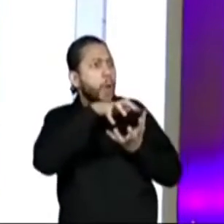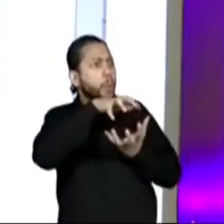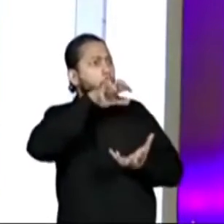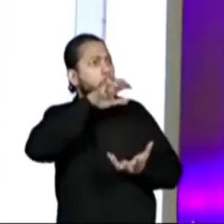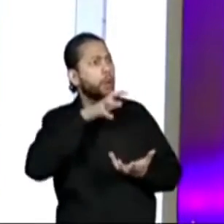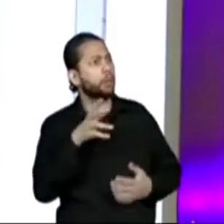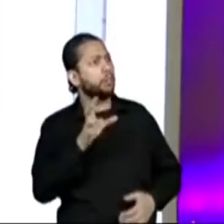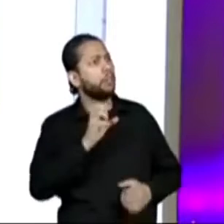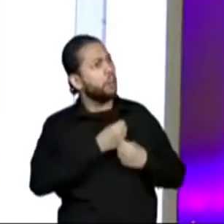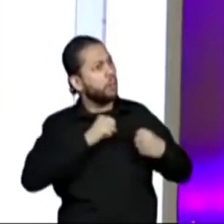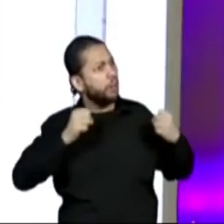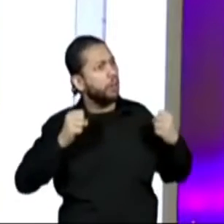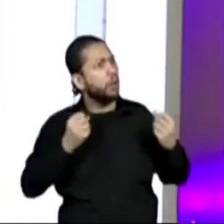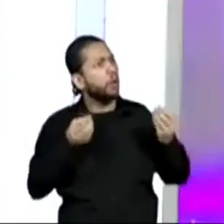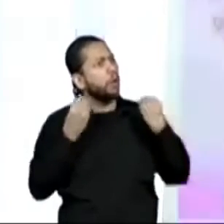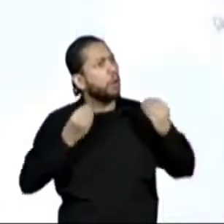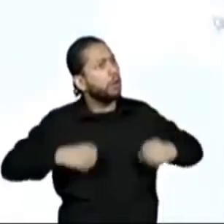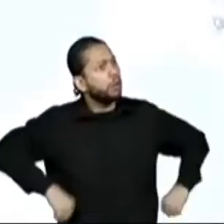boca dele?